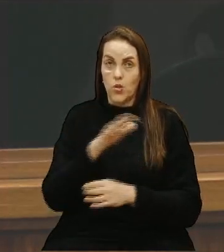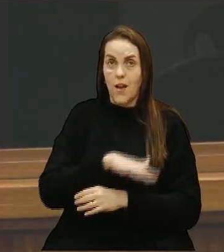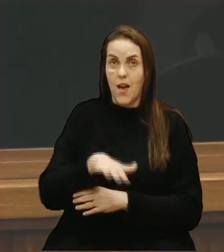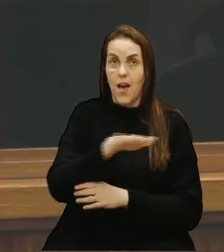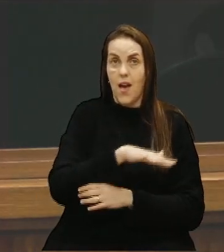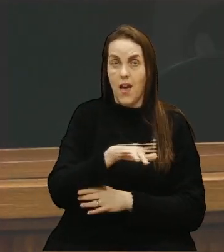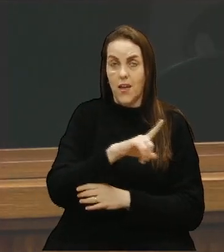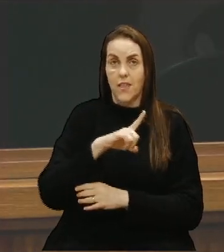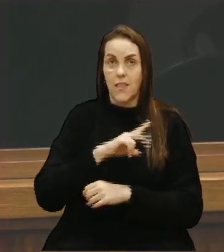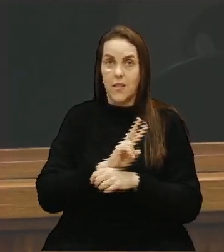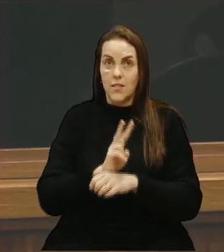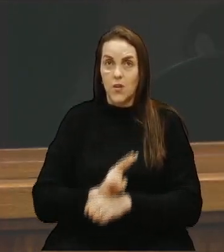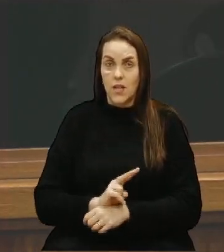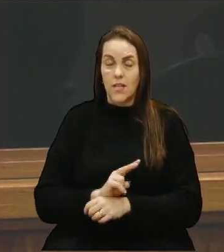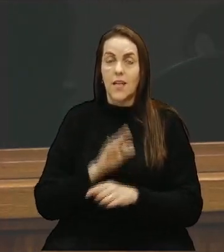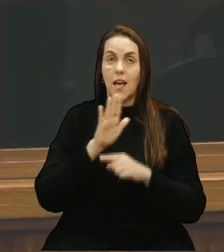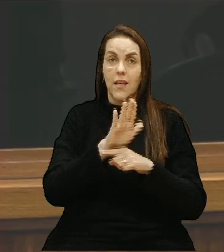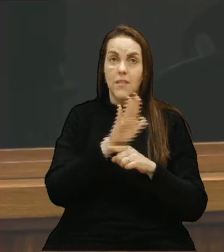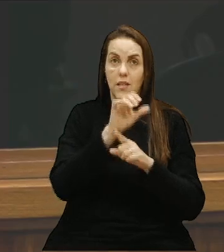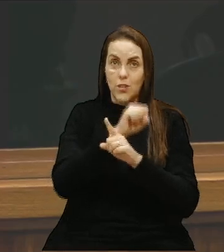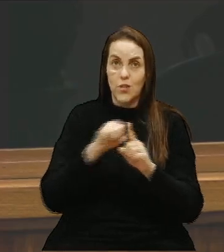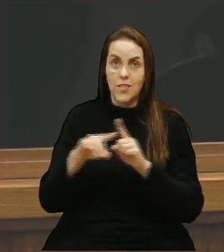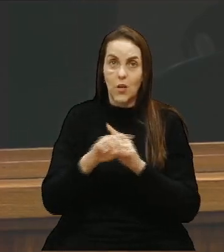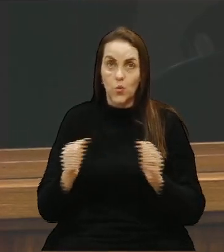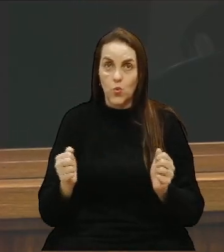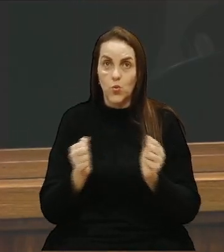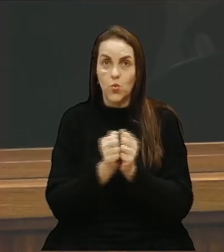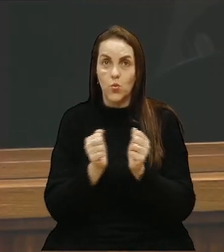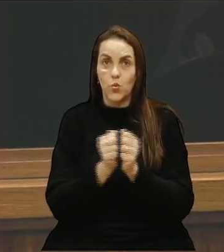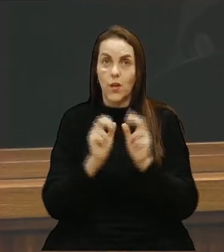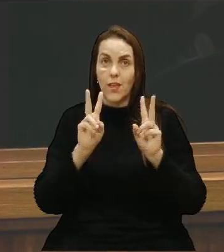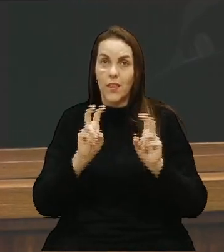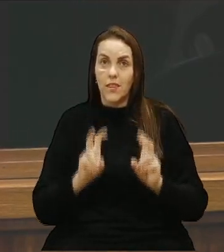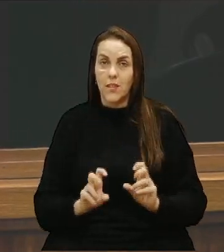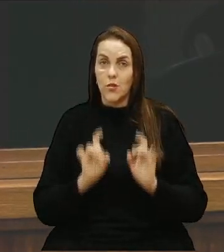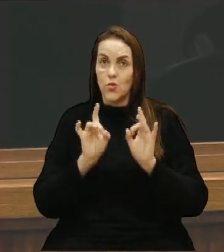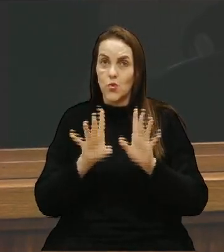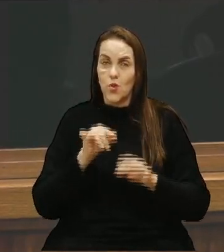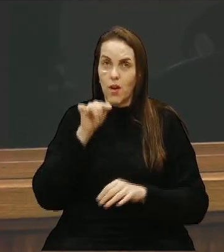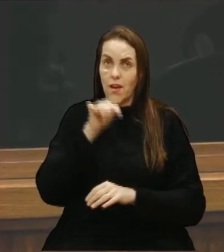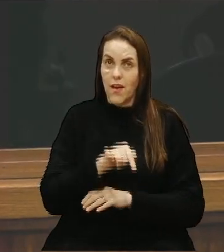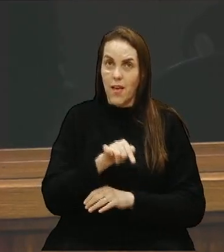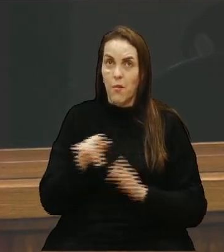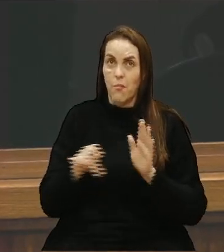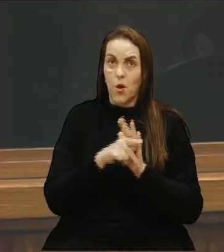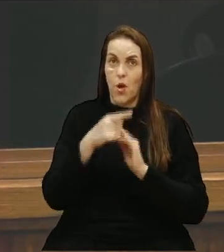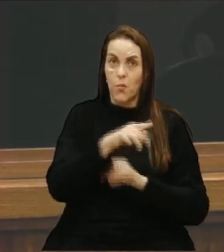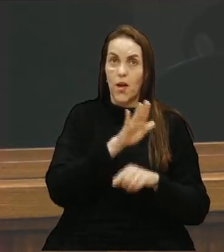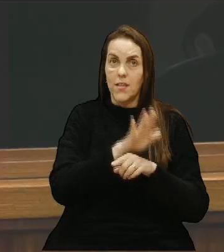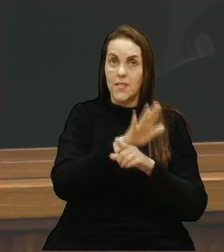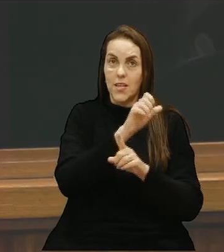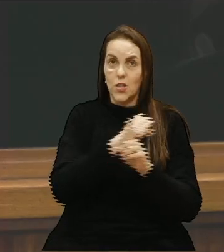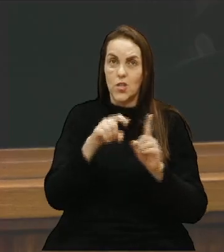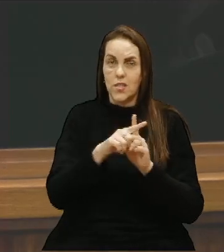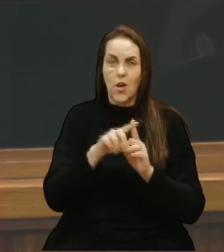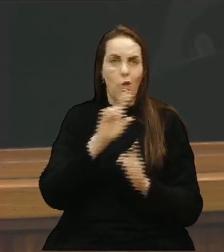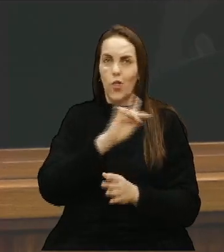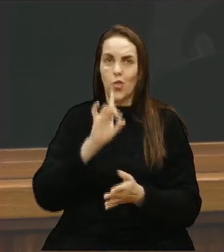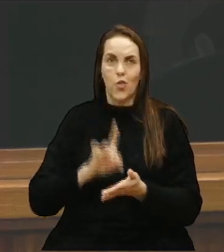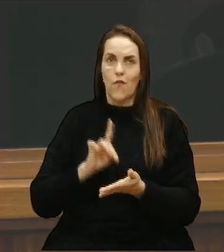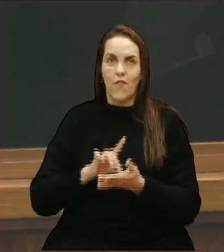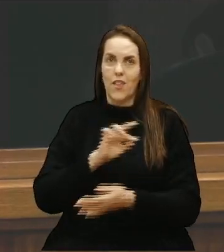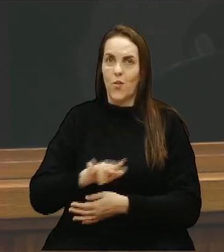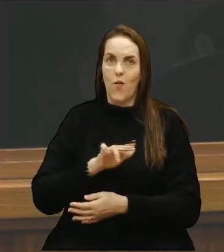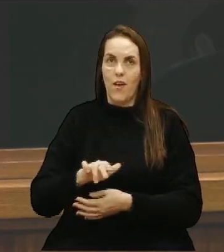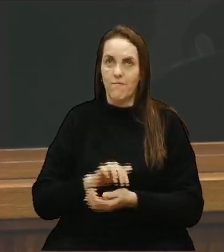a assistência social, a gente está dizendo que aqueles temas são só assuntos de assistência social. E isso não é uma verdade. Então, para a